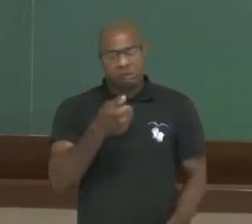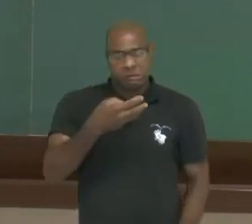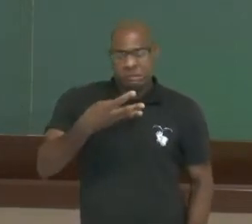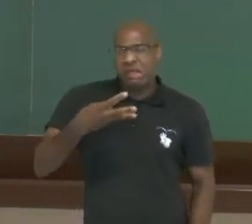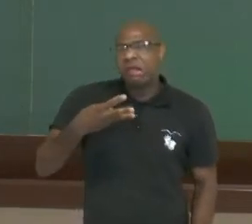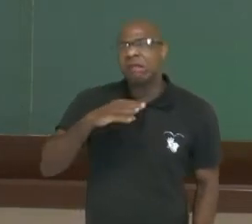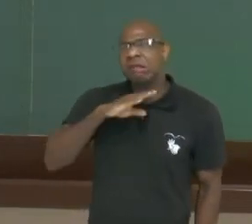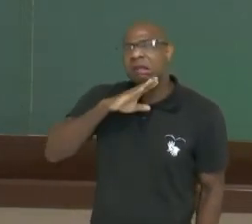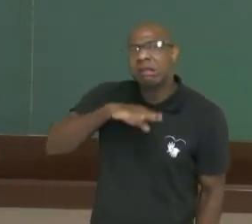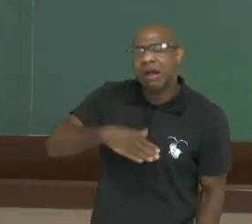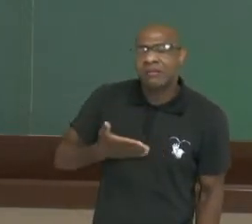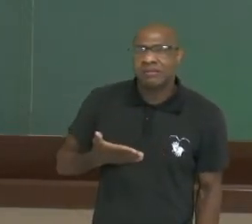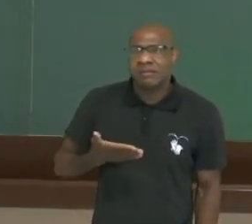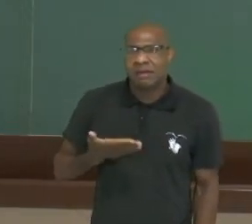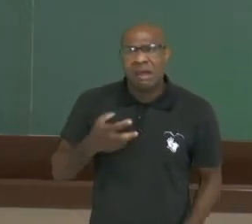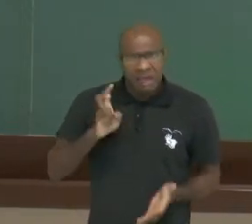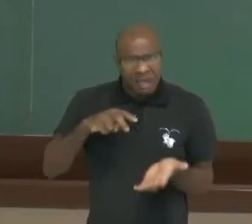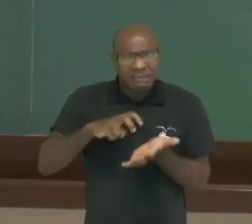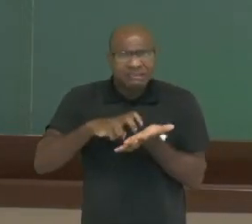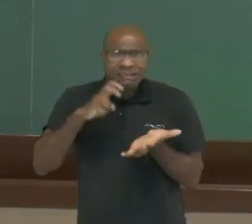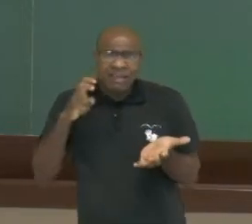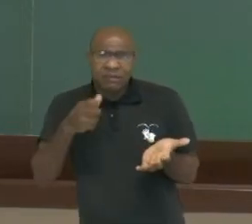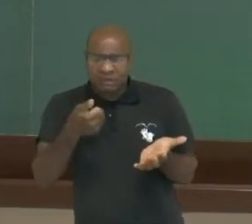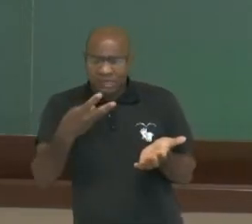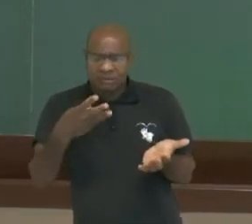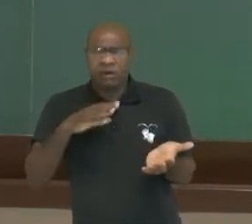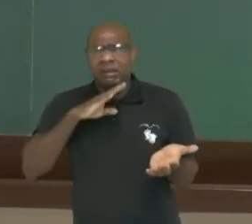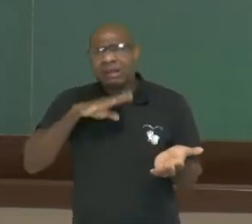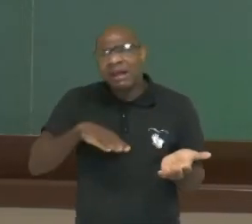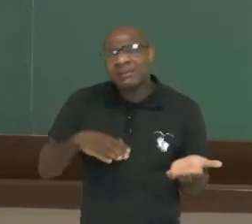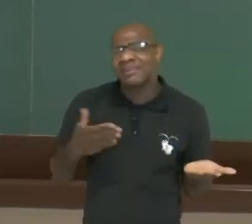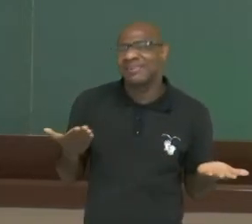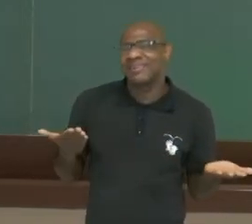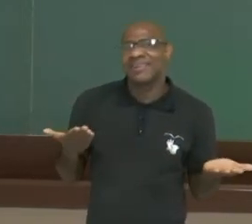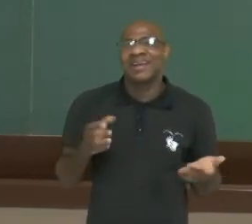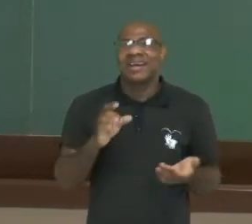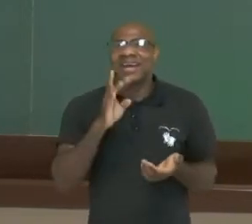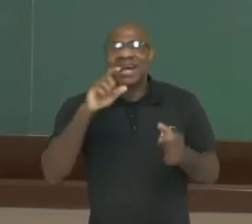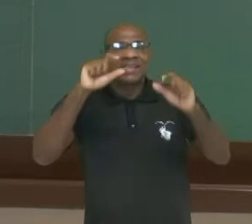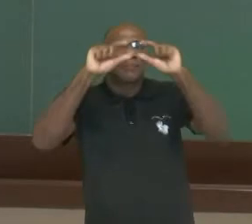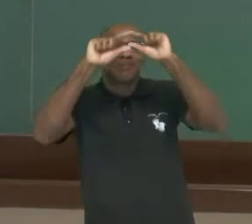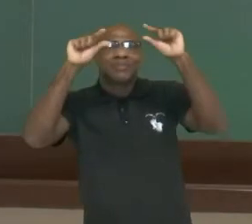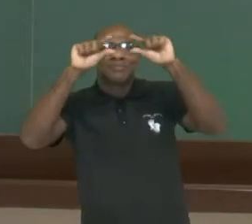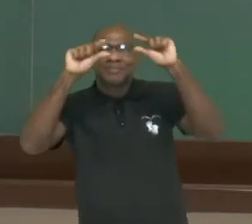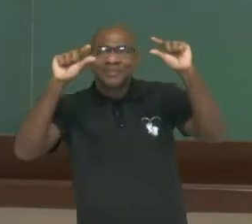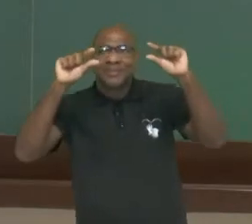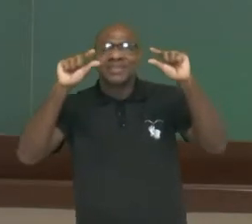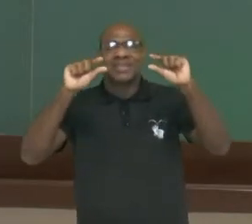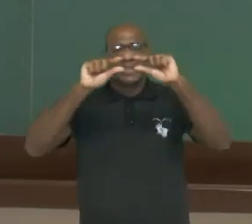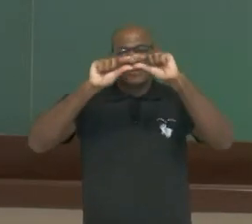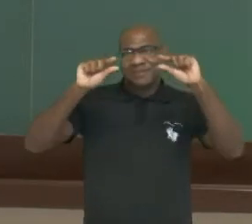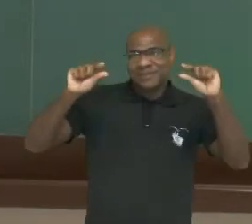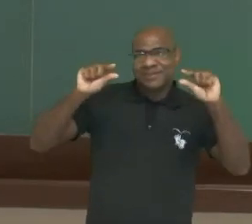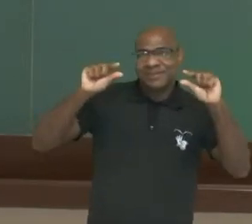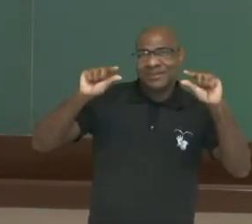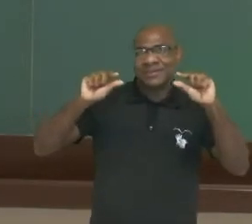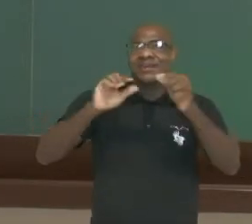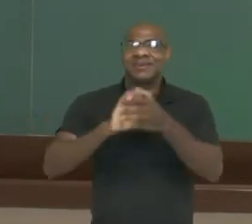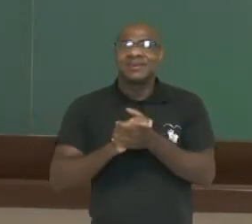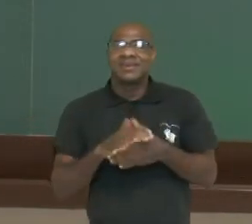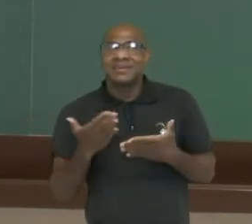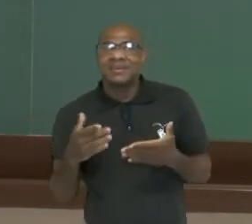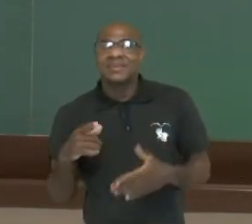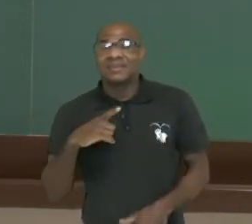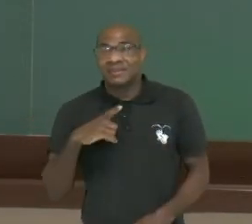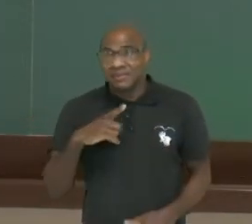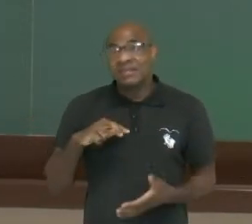que cada parte do texto, cada trecho que estava ali, cada oração, ou cada sintagma nominal, eles